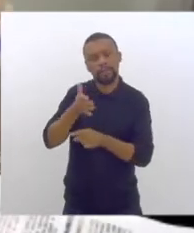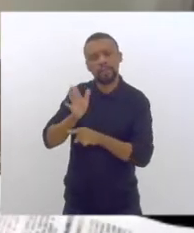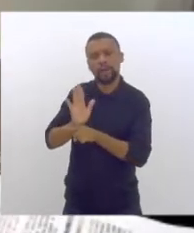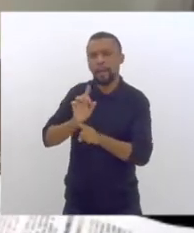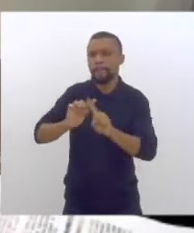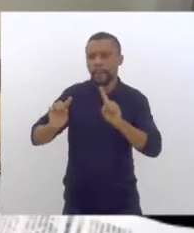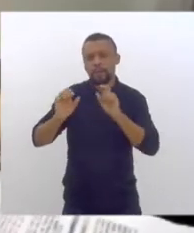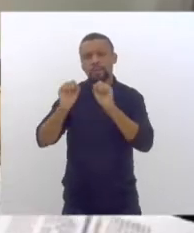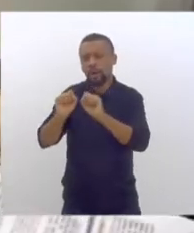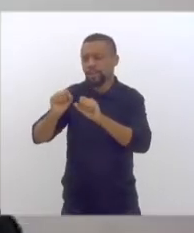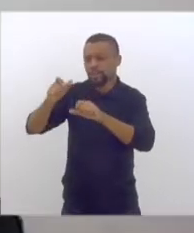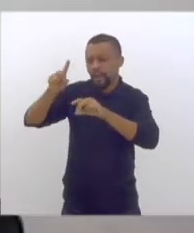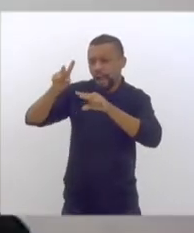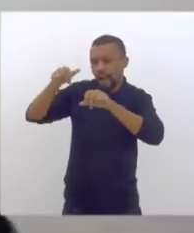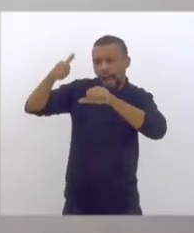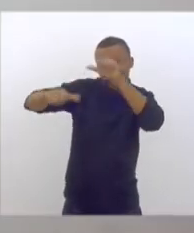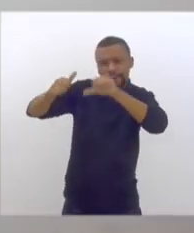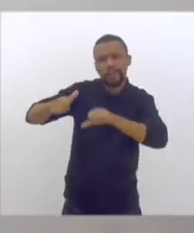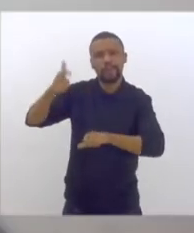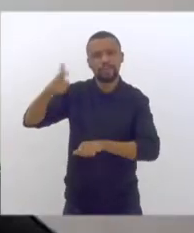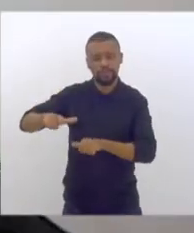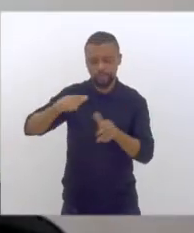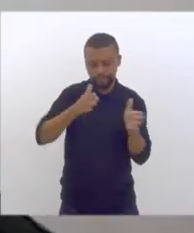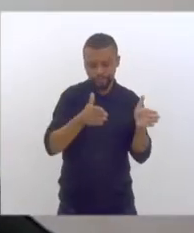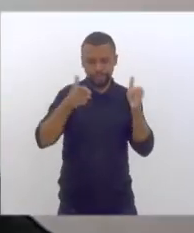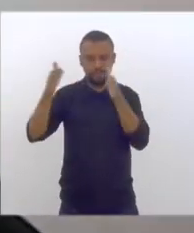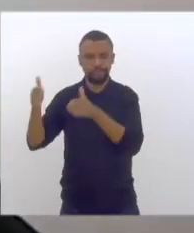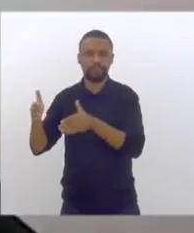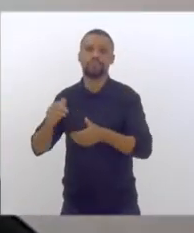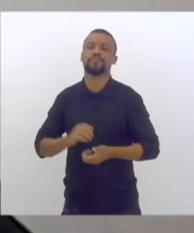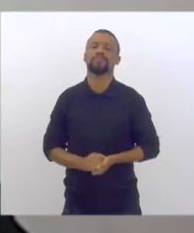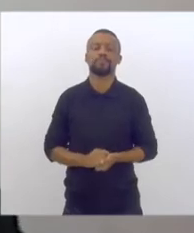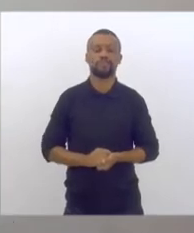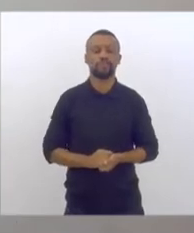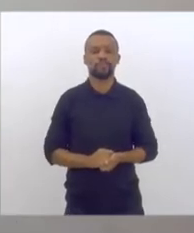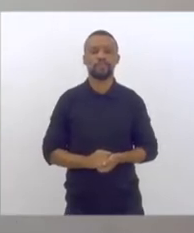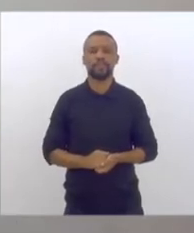tá conseguindo aí ali tempo a